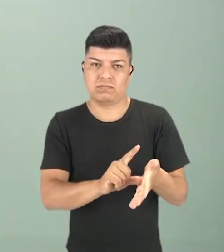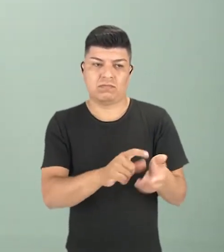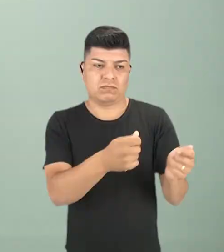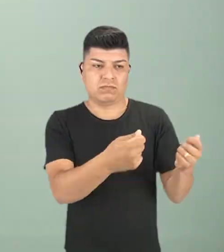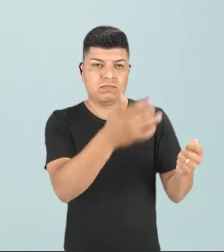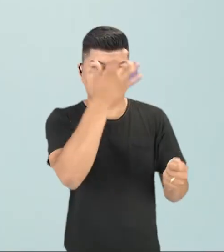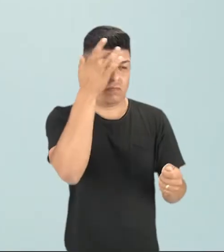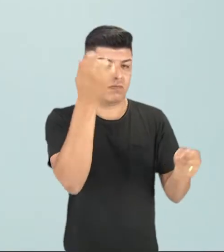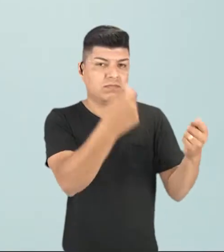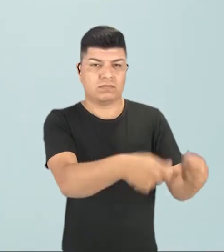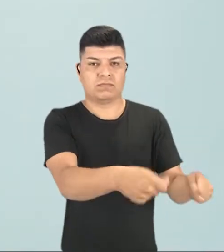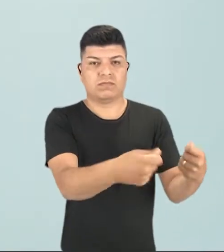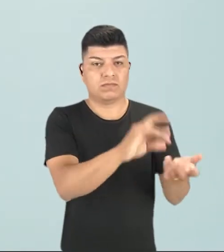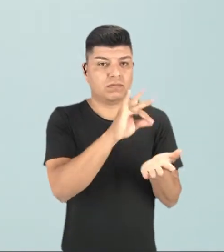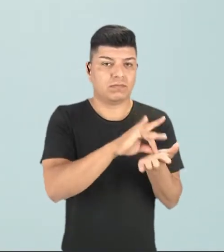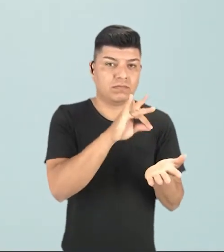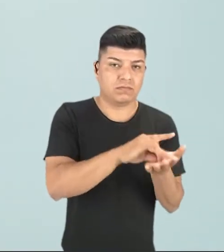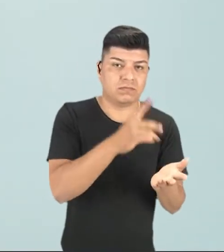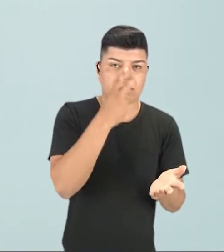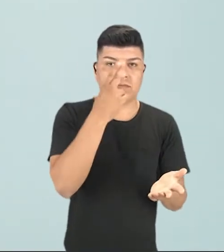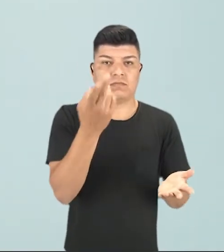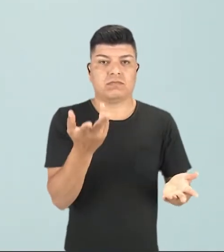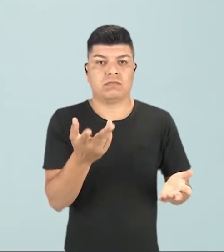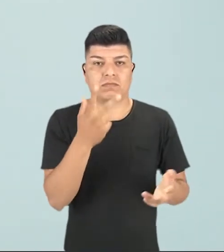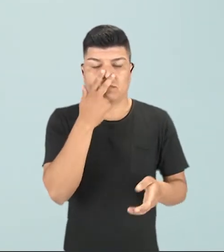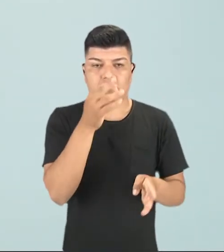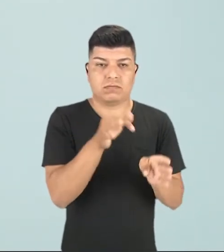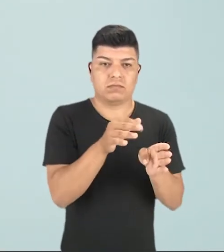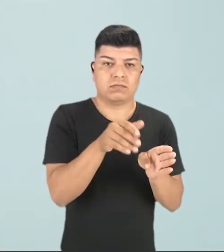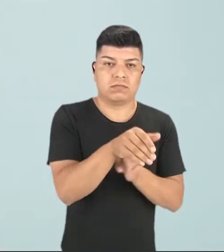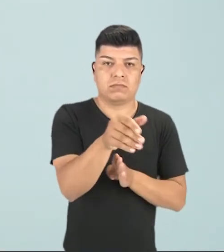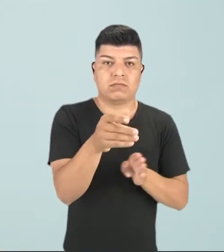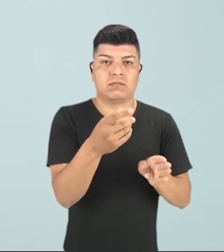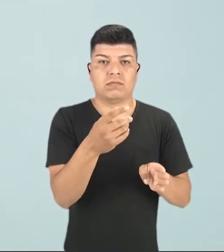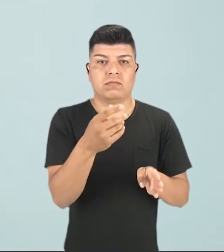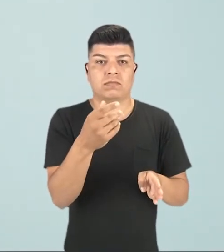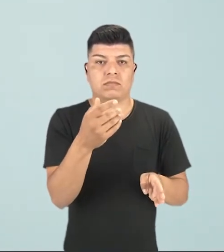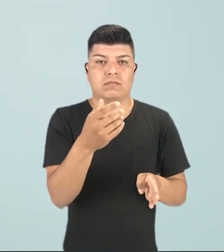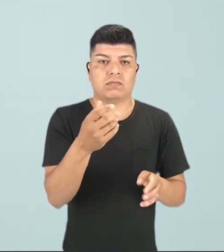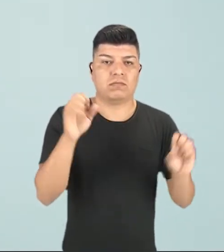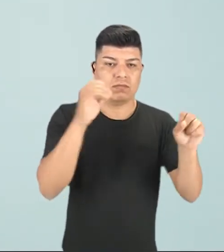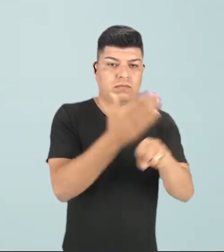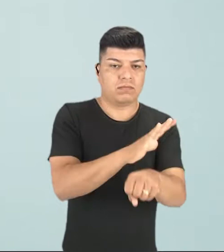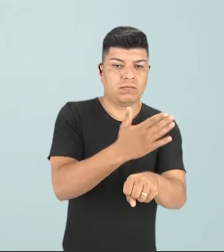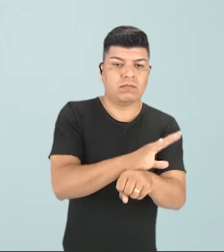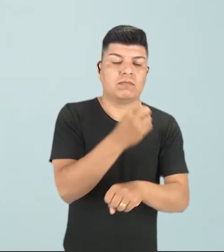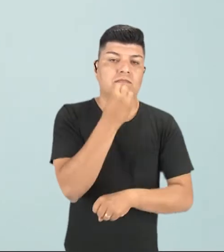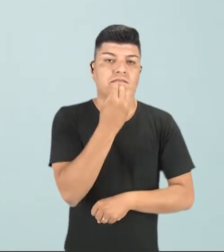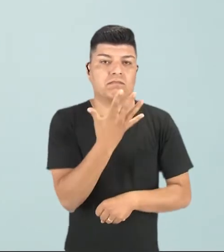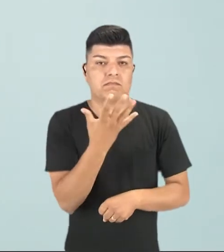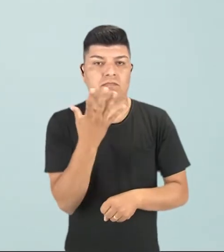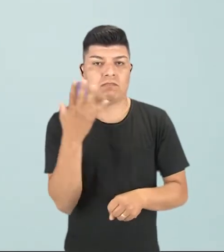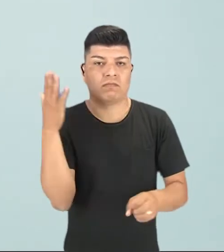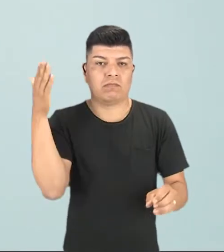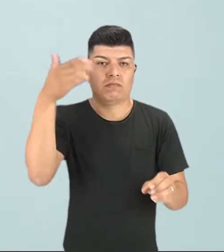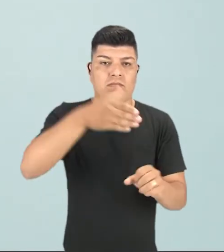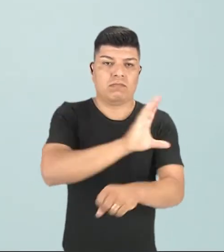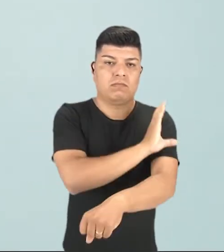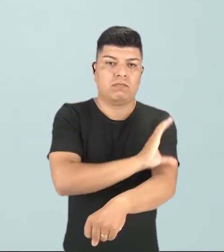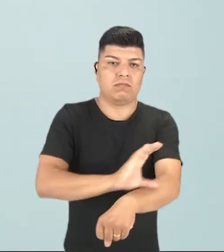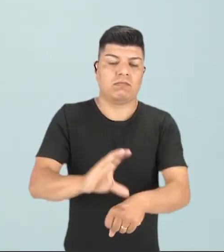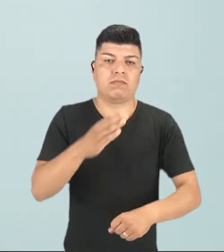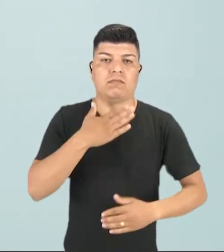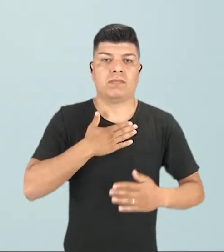pessoa, apenas com esse discurso de que a atividade física faz bem e voltado para essa cultura do